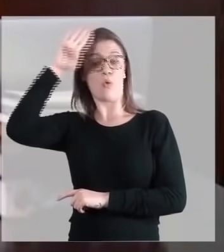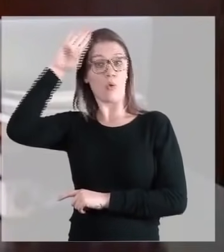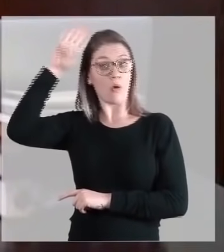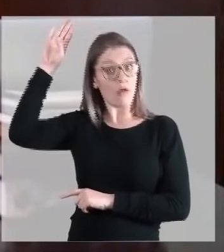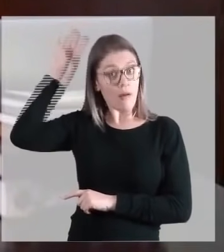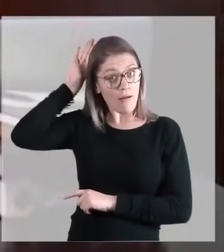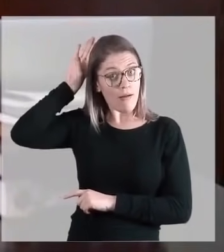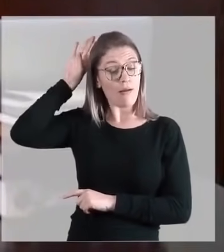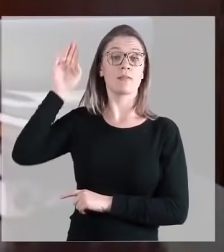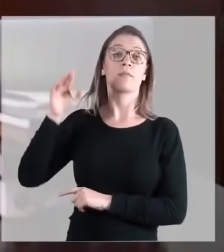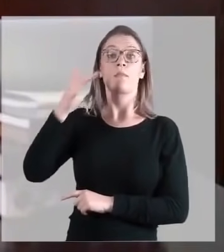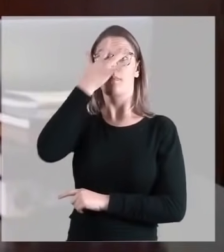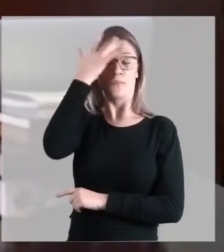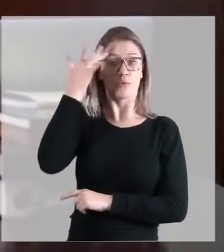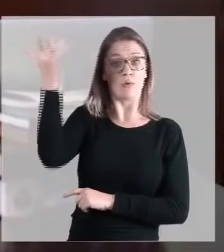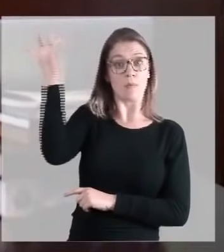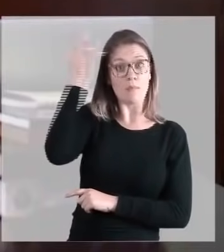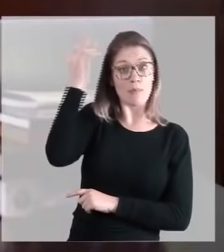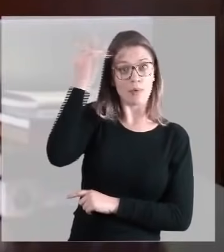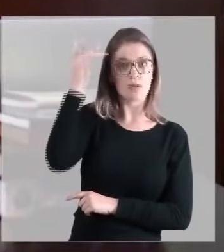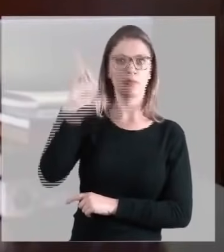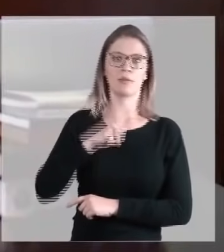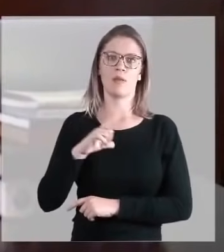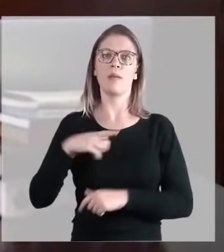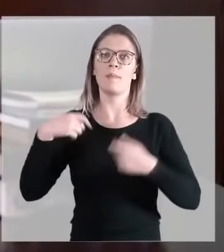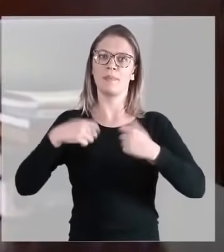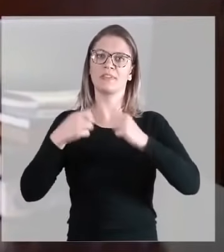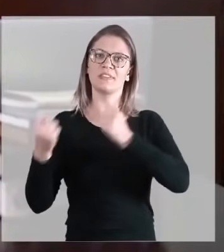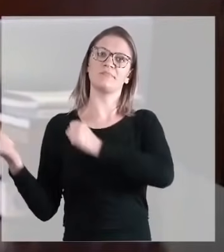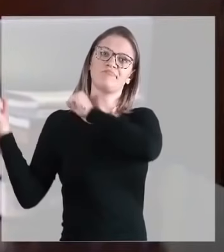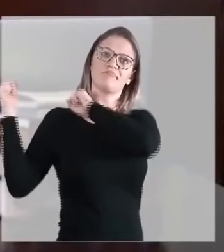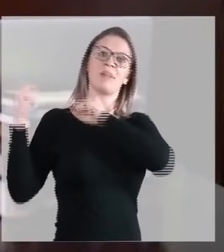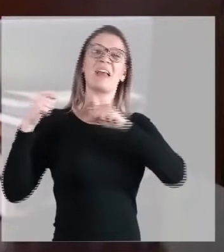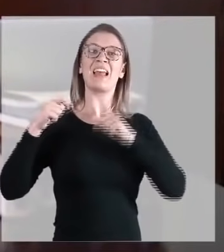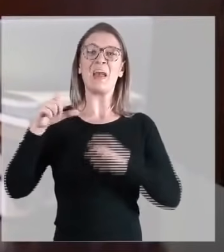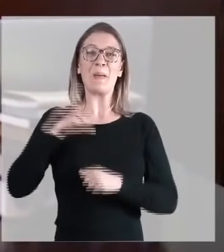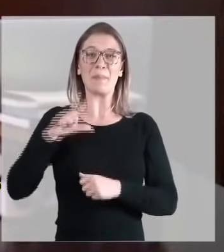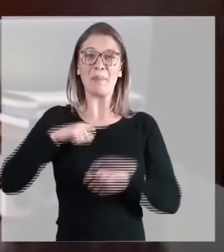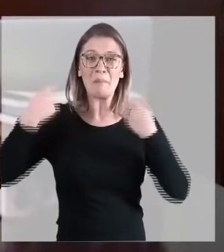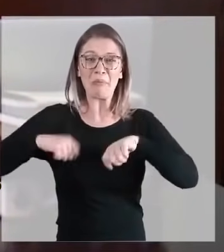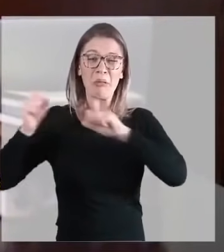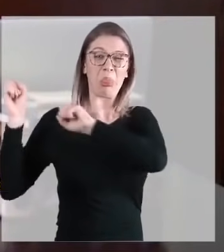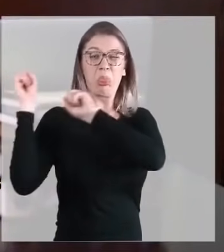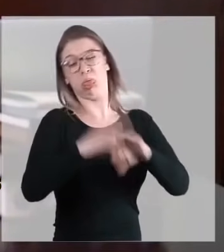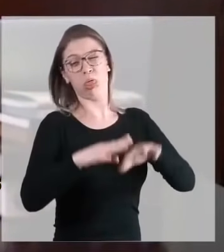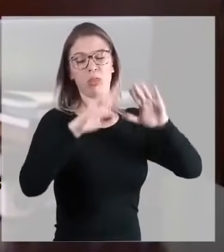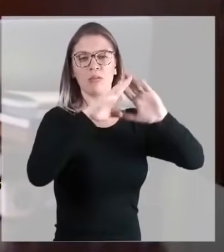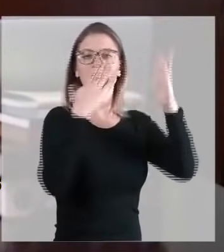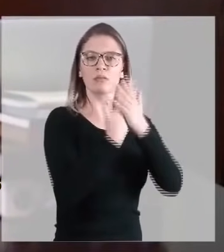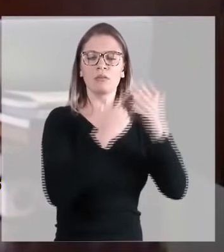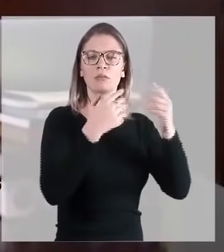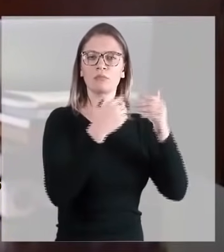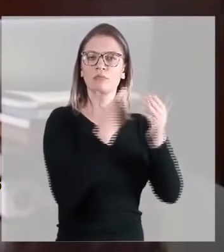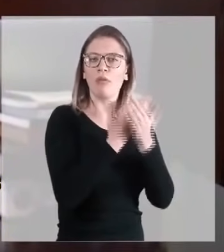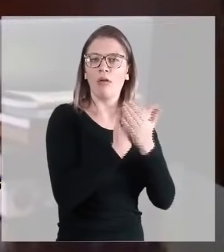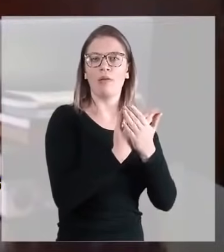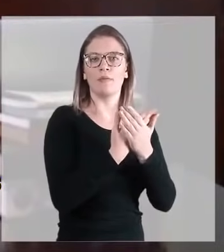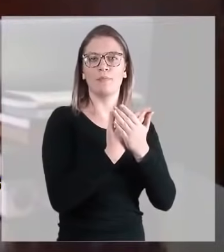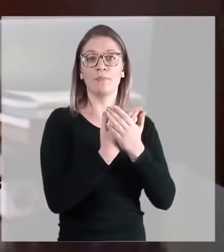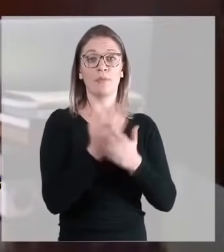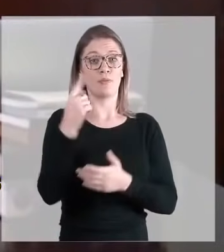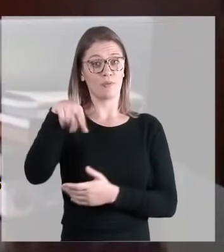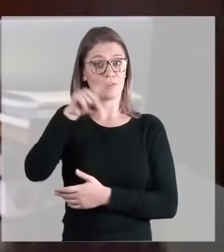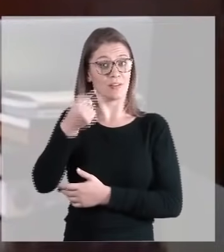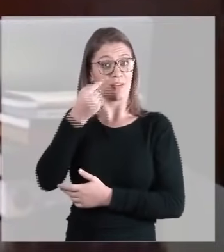superior, com pessoas maduras, tem sido jogado dentro das salas de aula. Os senhores viram alguns abusos ideológicos no início